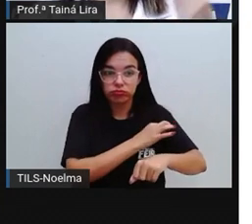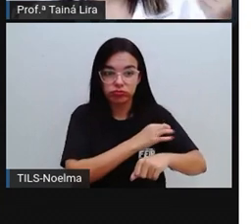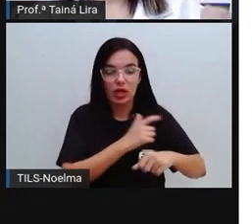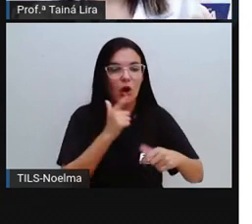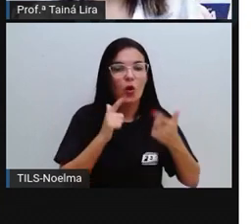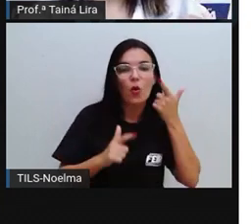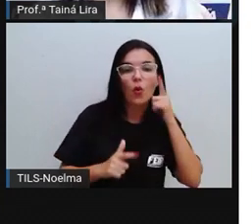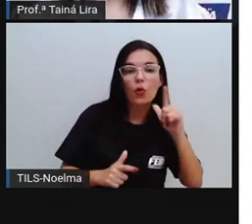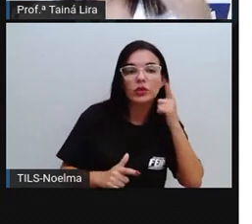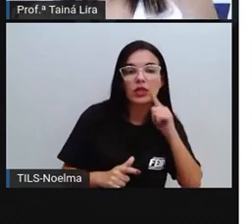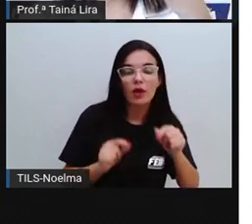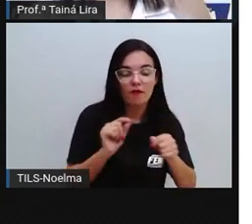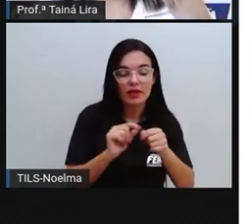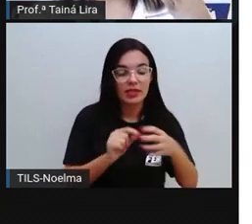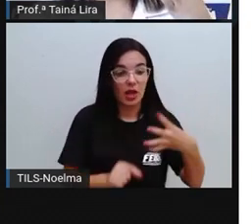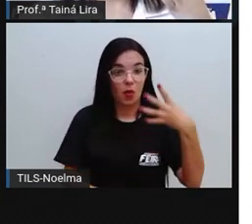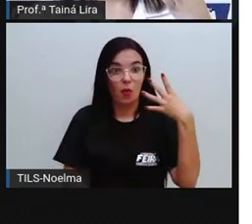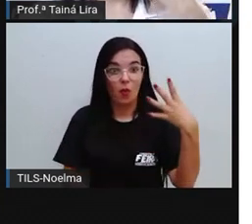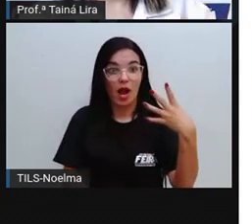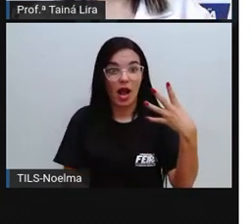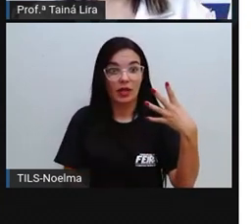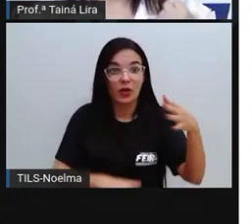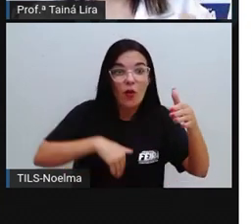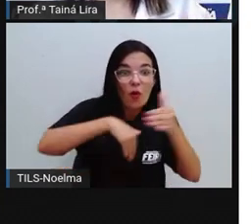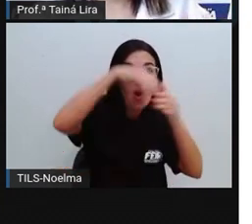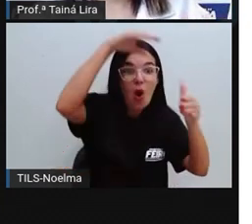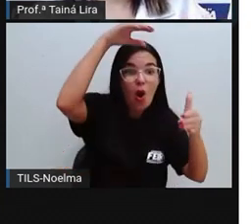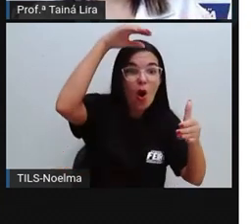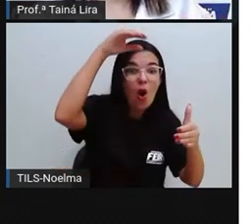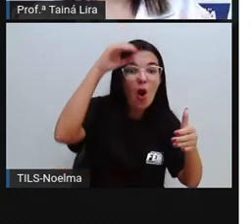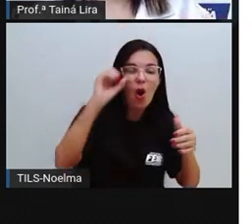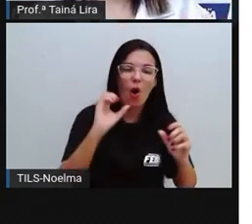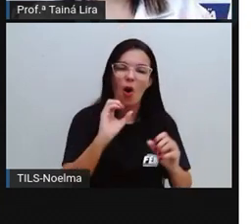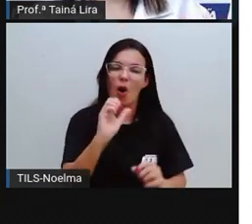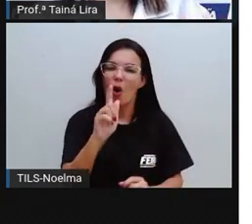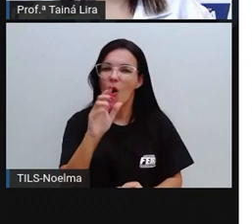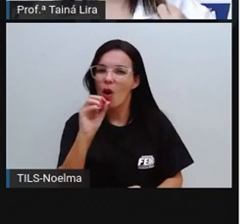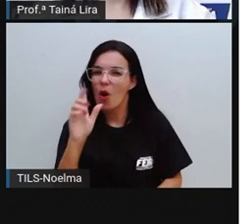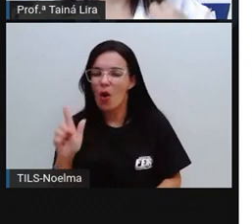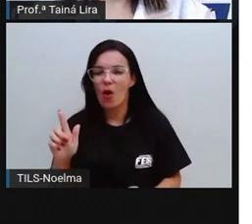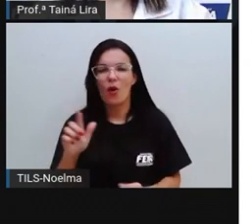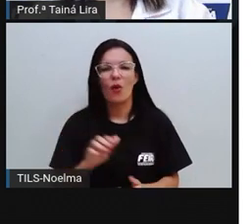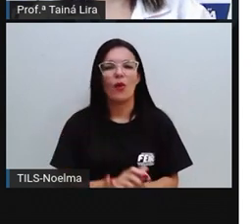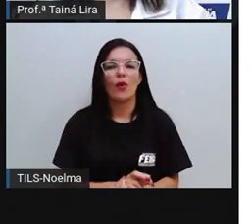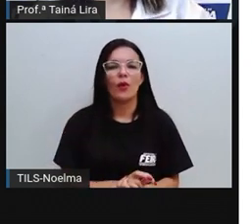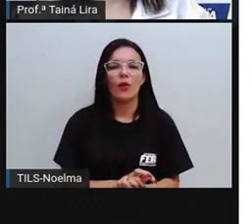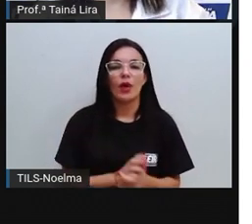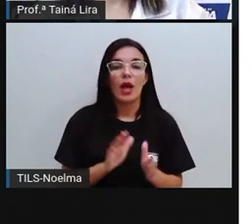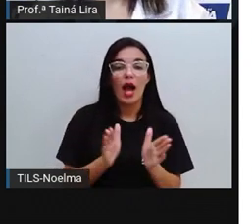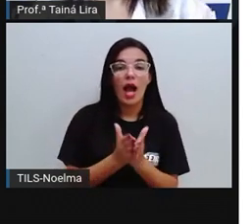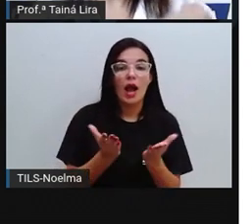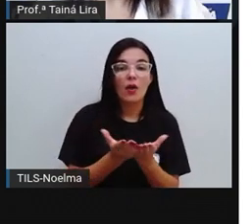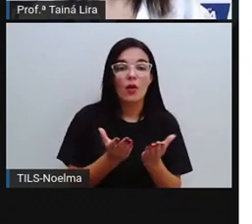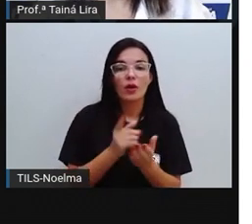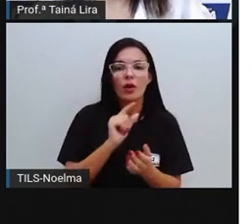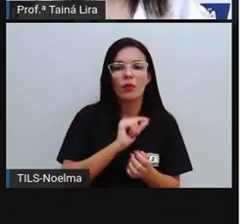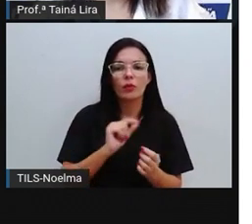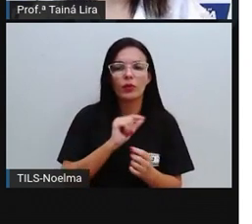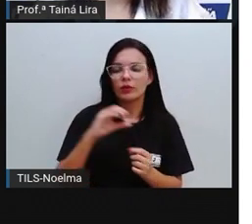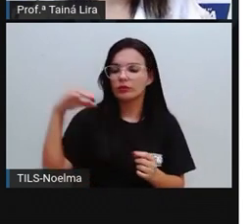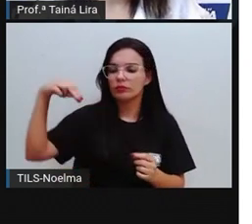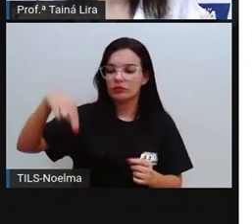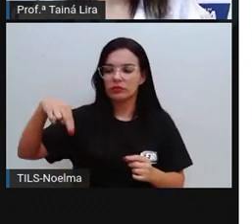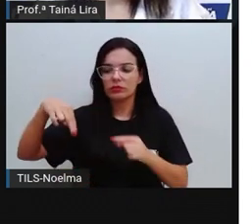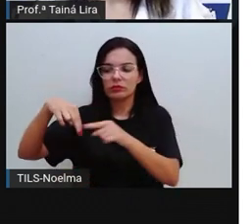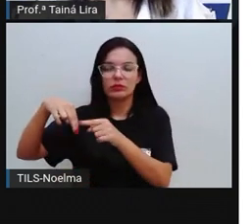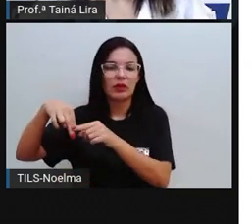conseguiu fazer 4 gols. Já o time Lutadores, que é o do uniforme mais escuro, não fez nenhum